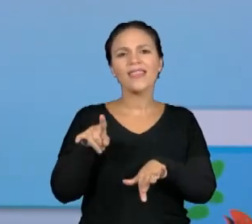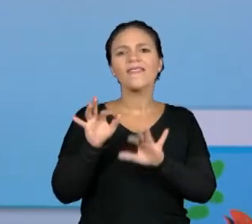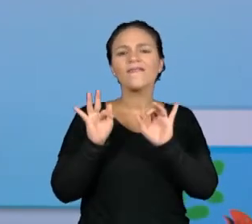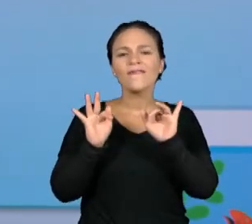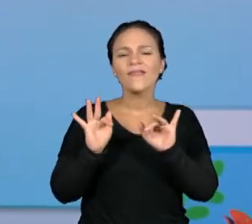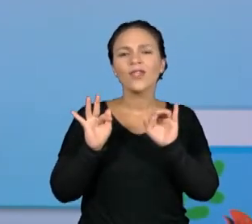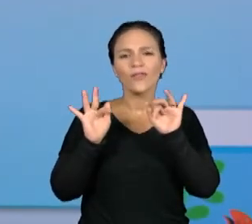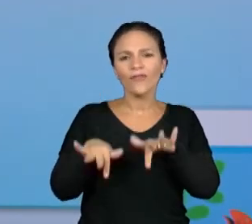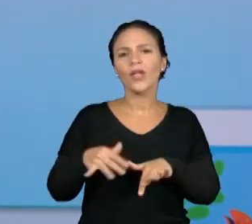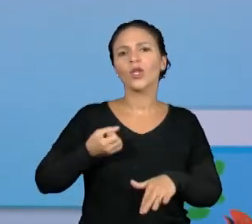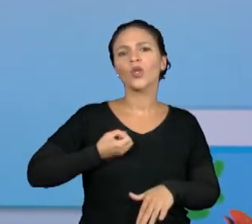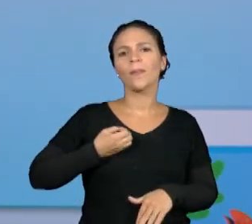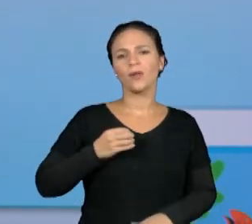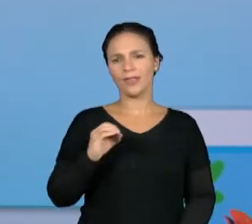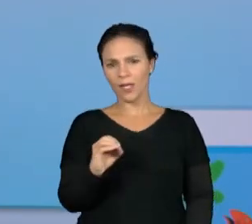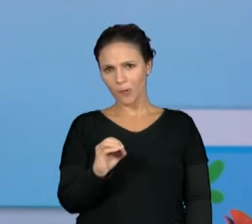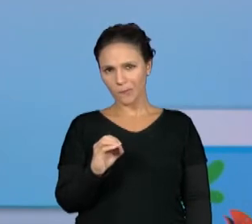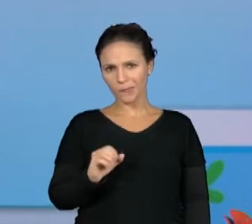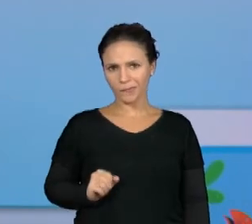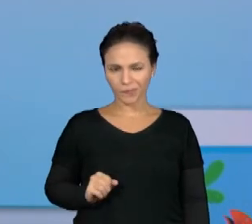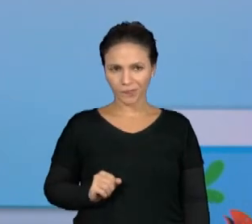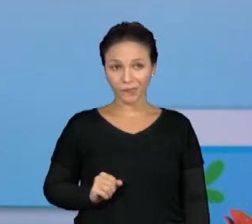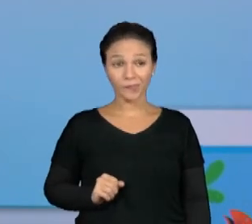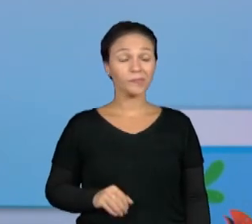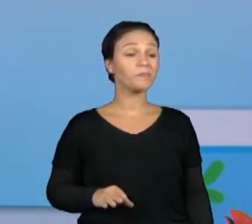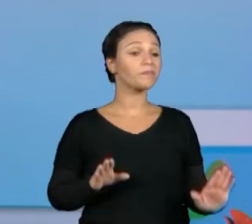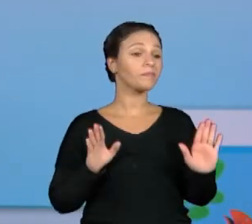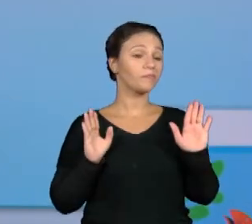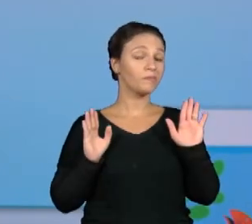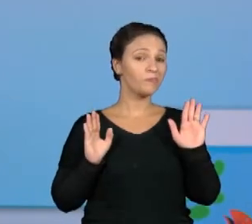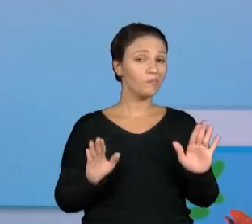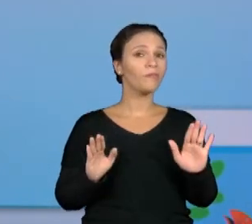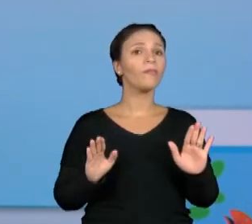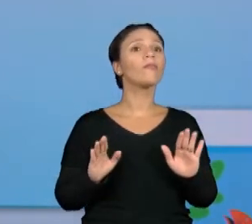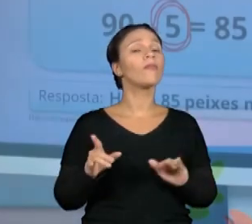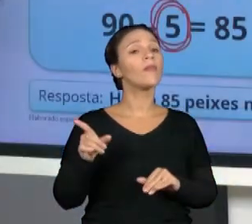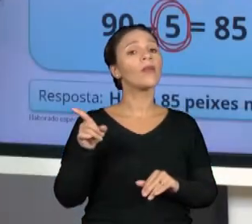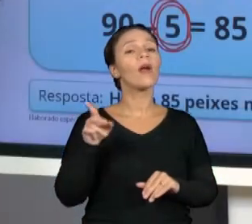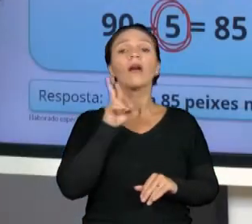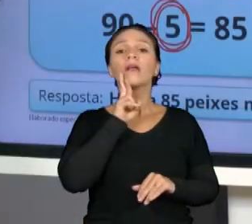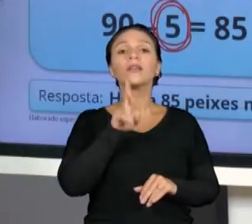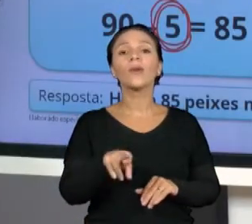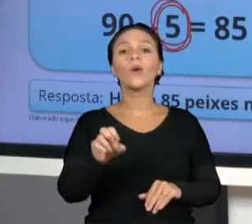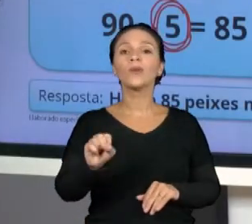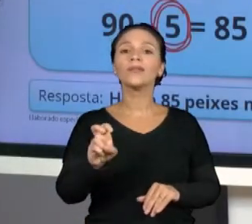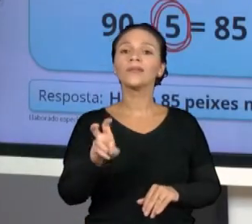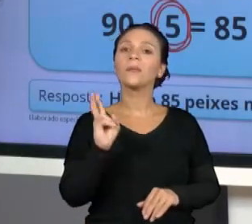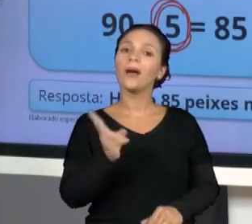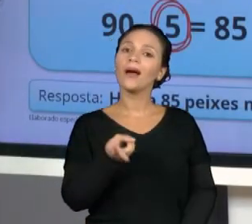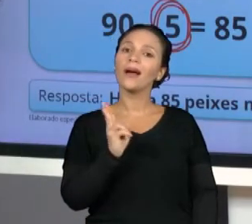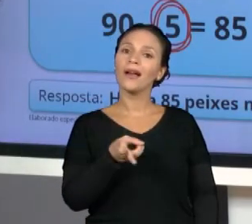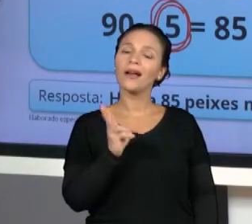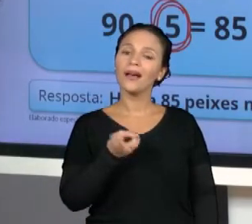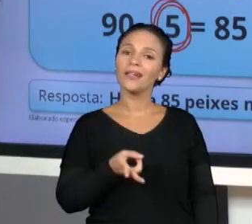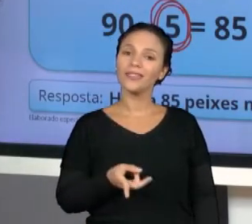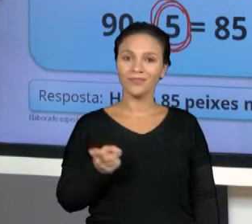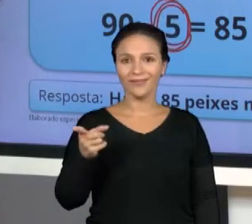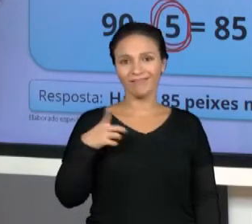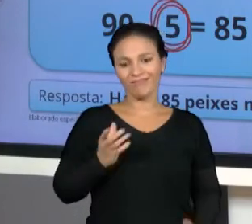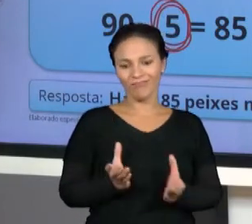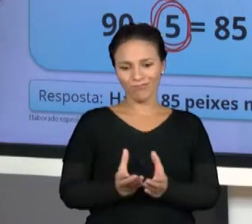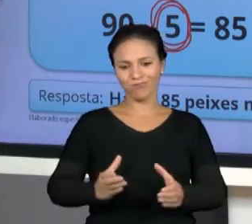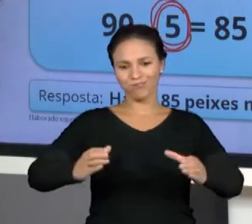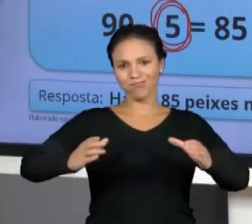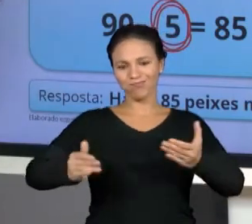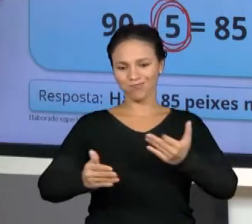cálculo mental. Mas olha só, nós também chegamos ao resultado aí, 85, que é o número de peixes que tem no